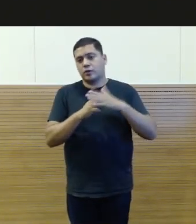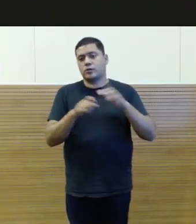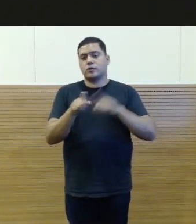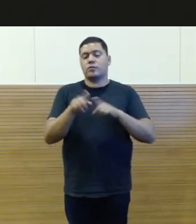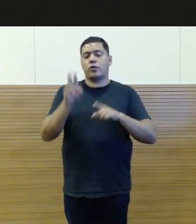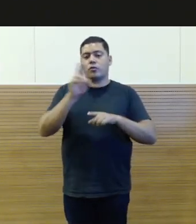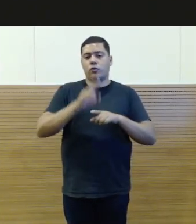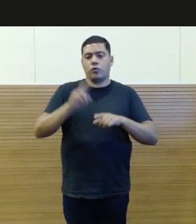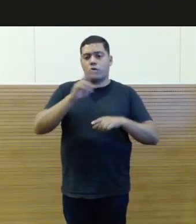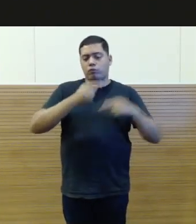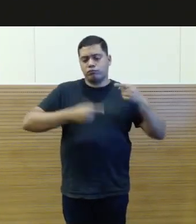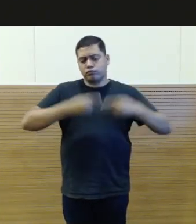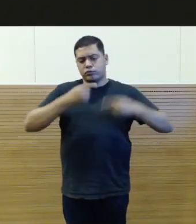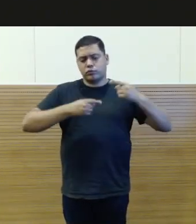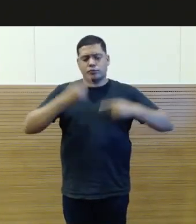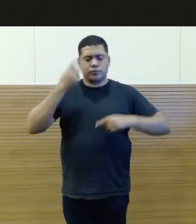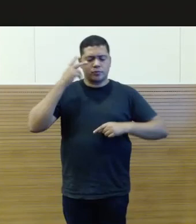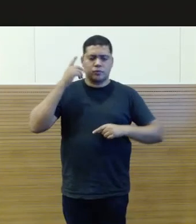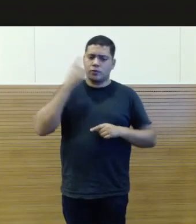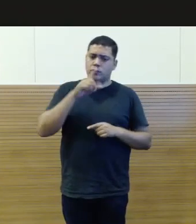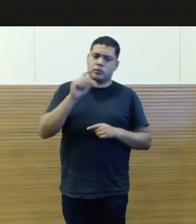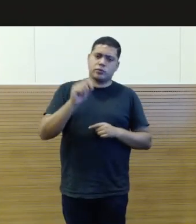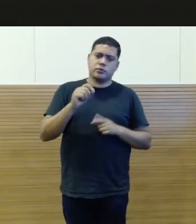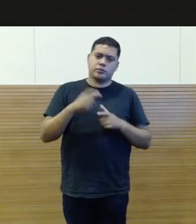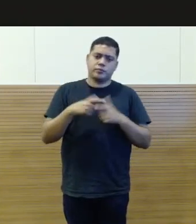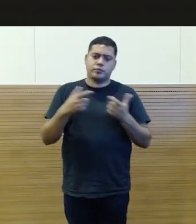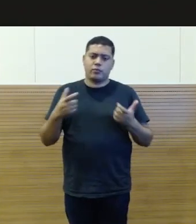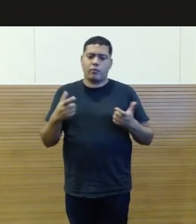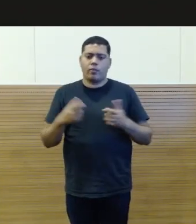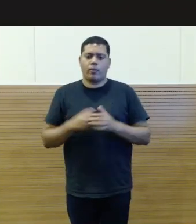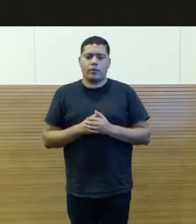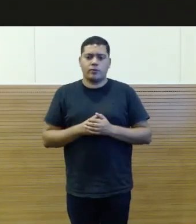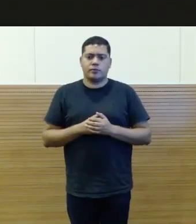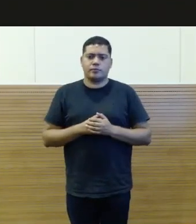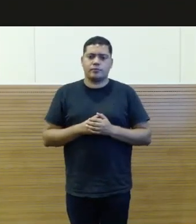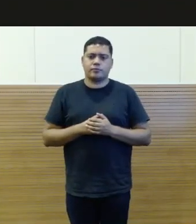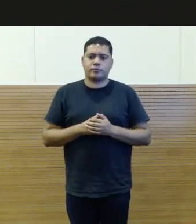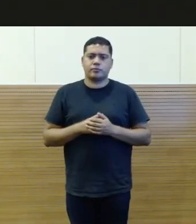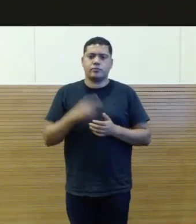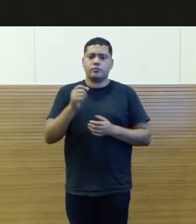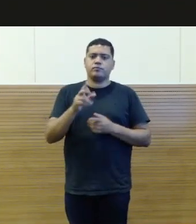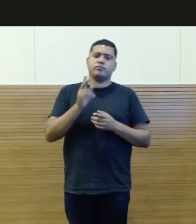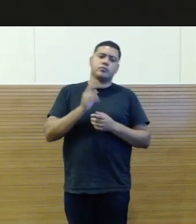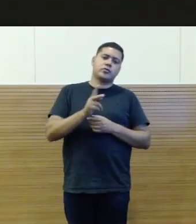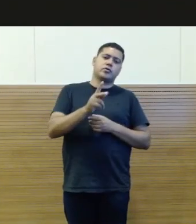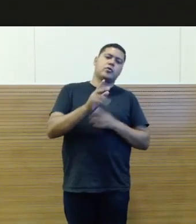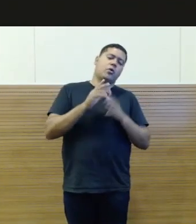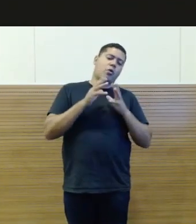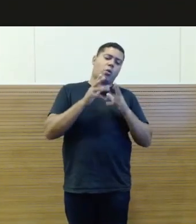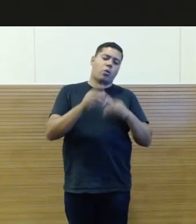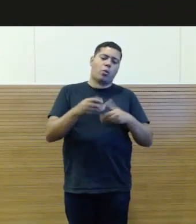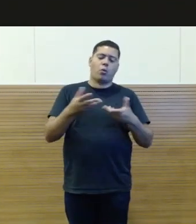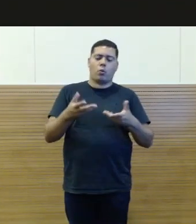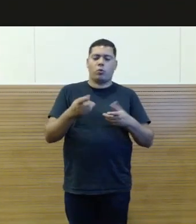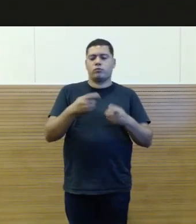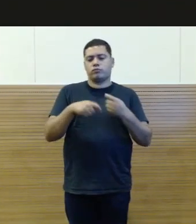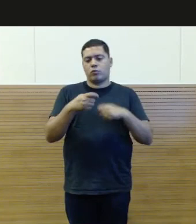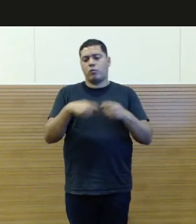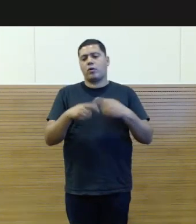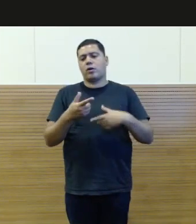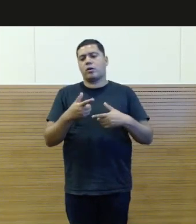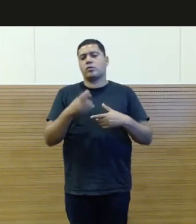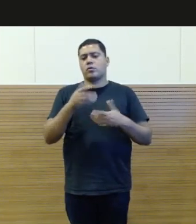políticas para conseguir o maior objetivo deles, que é manter todos os mercados desregulados.